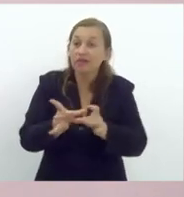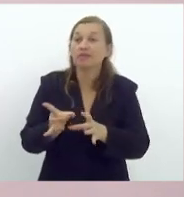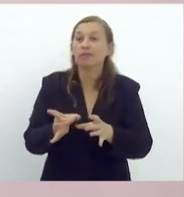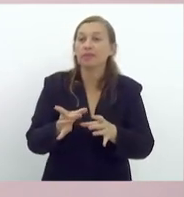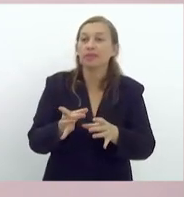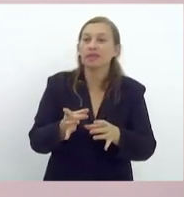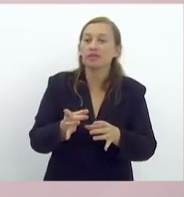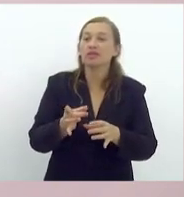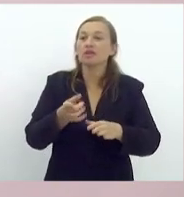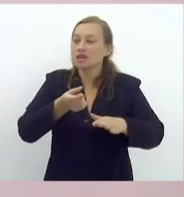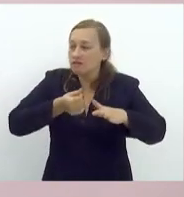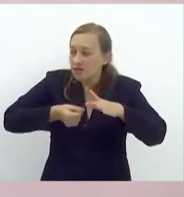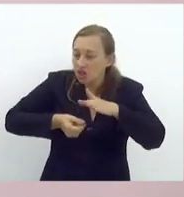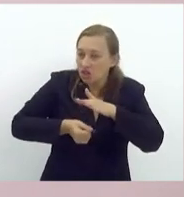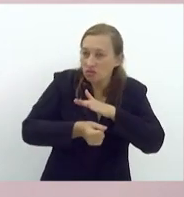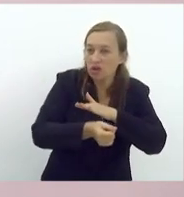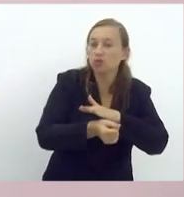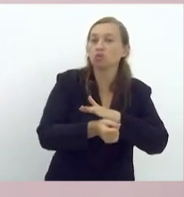investimento